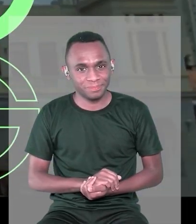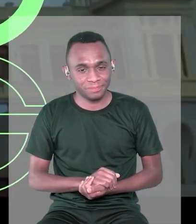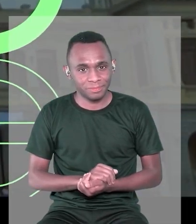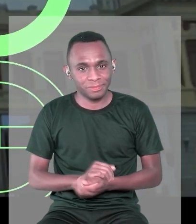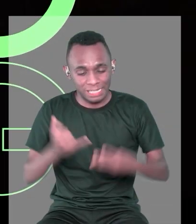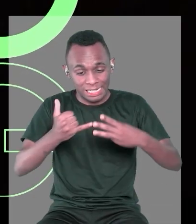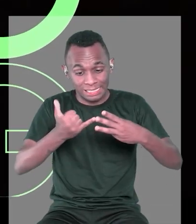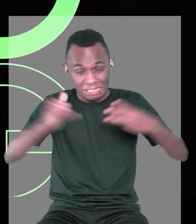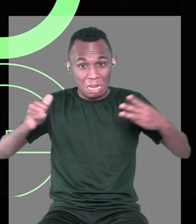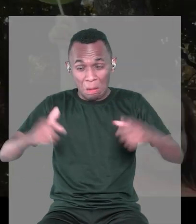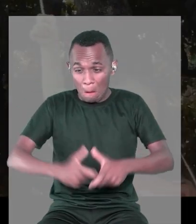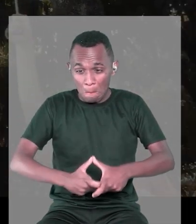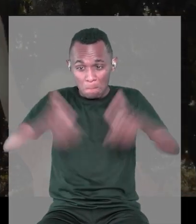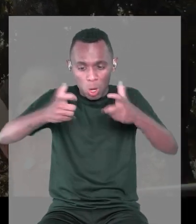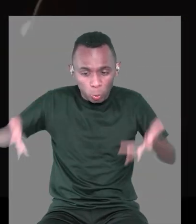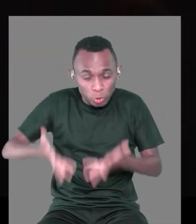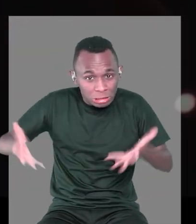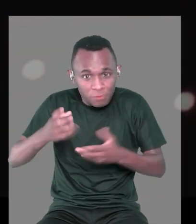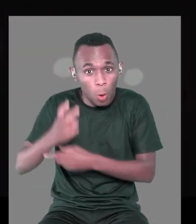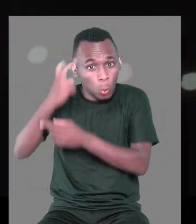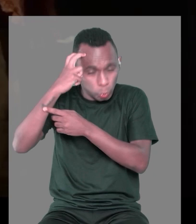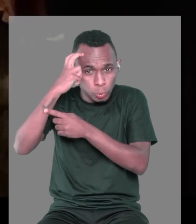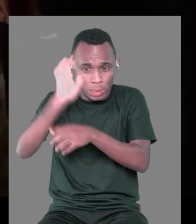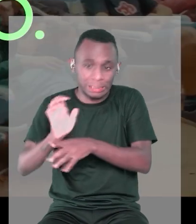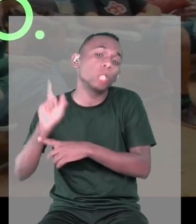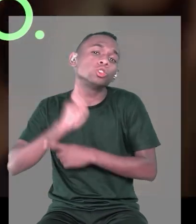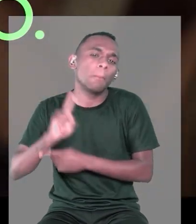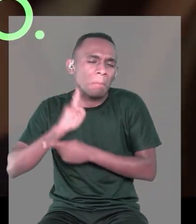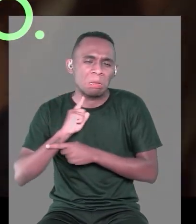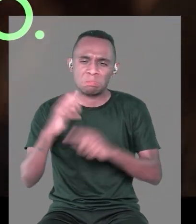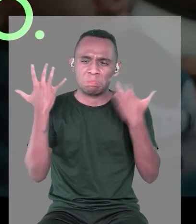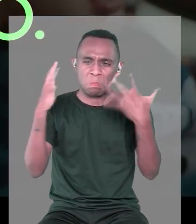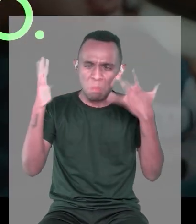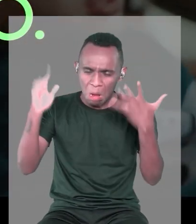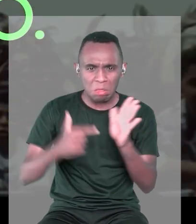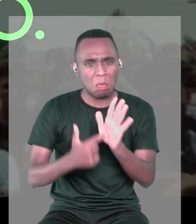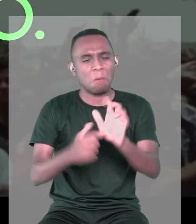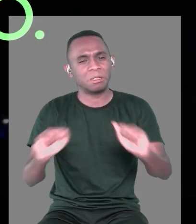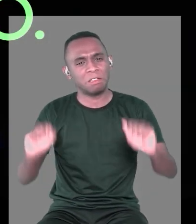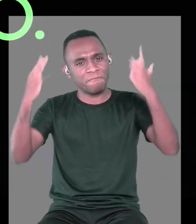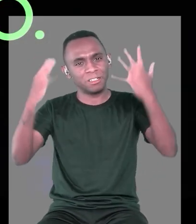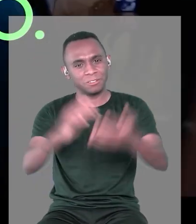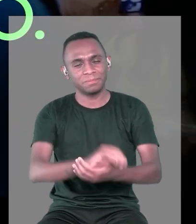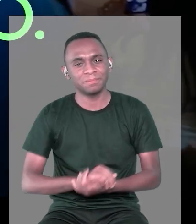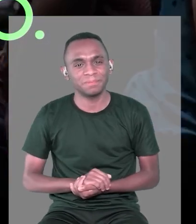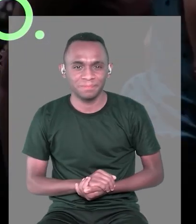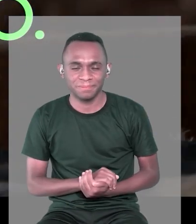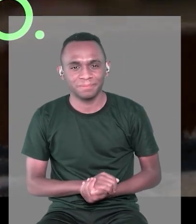A CEMIG, maior incentivadora da cultura de Minas, aplaude de pé este espetáculo.